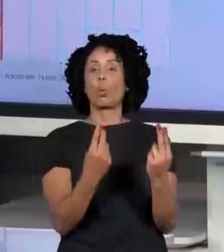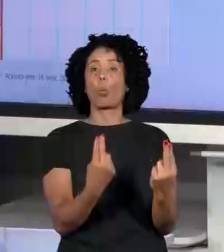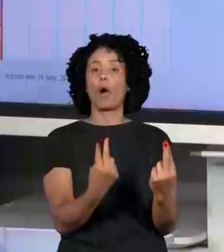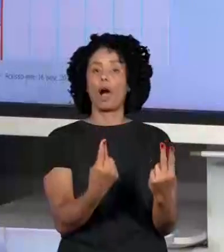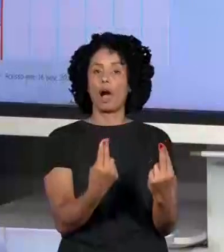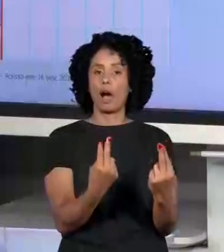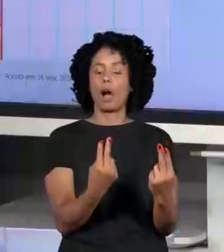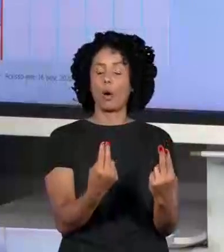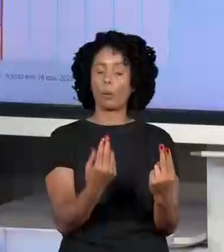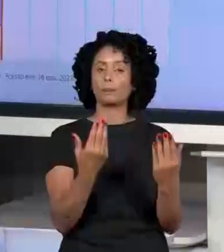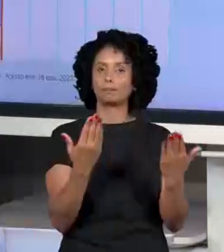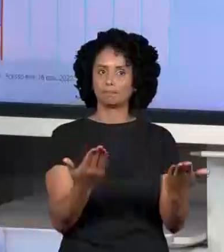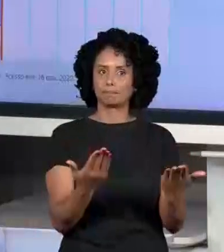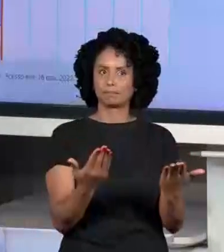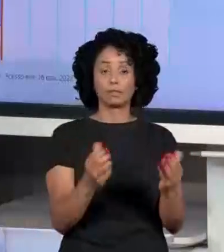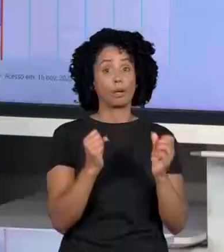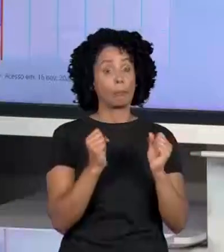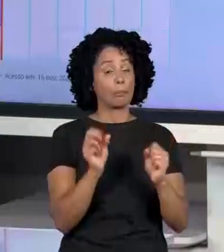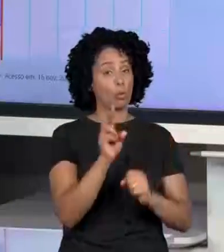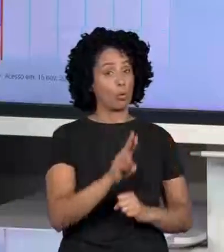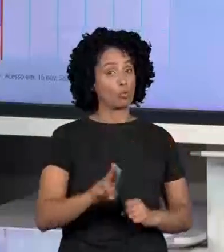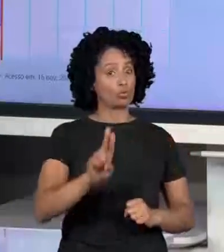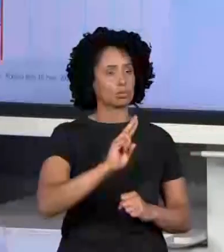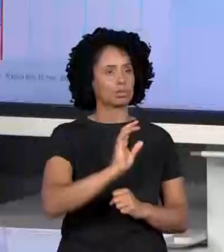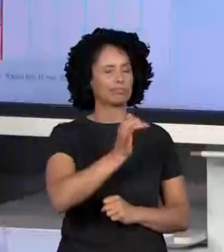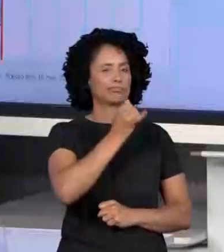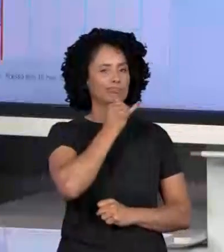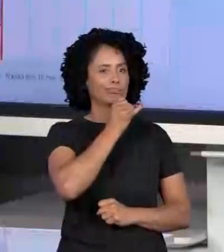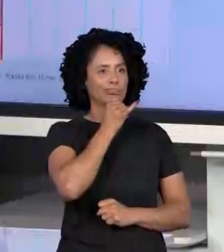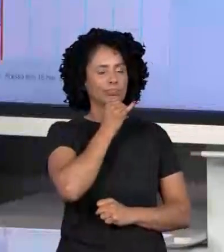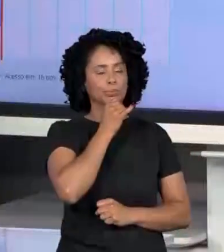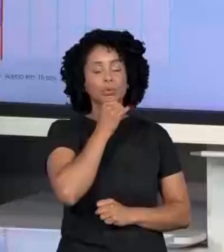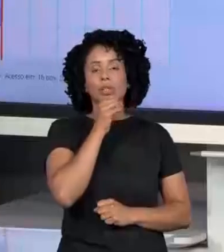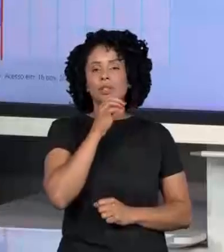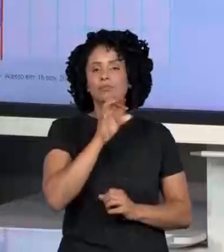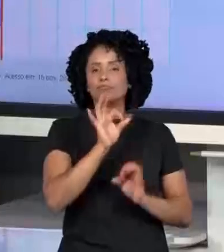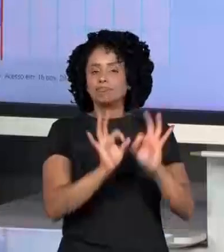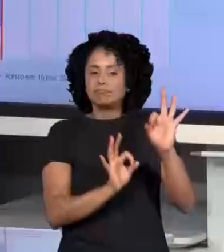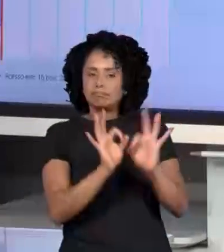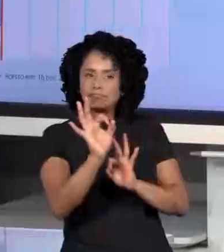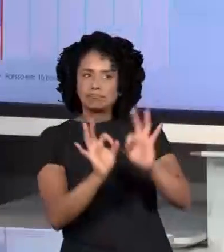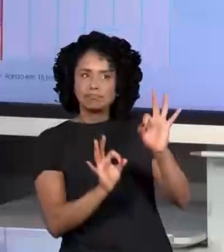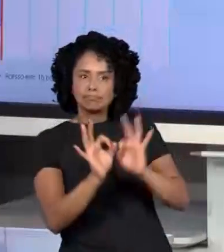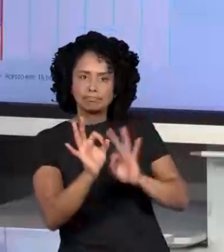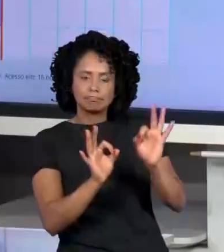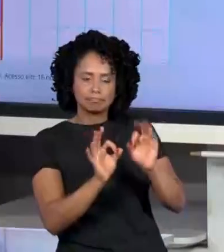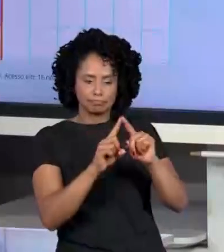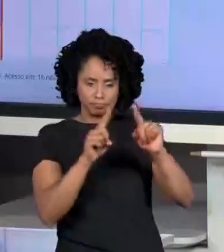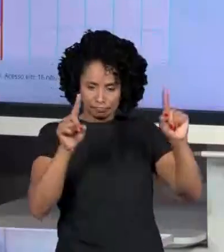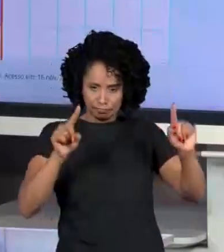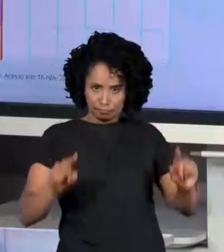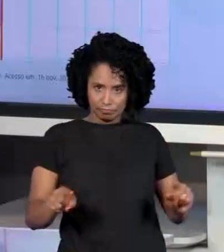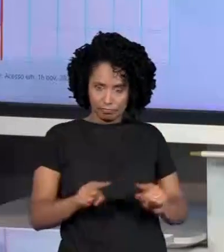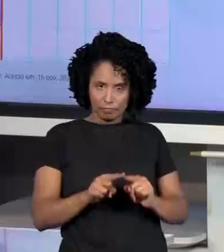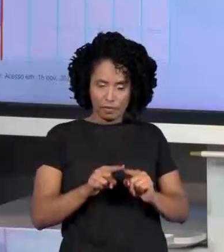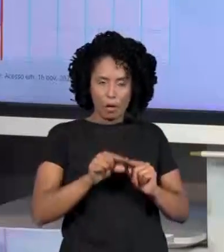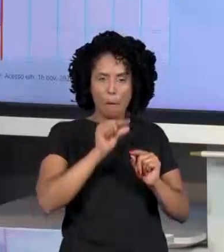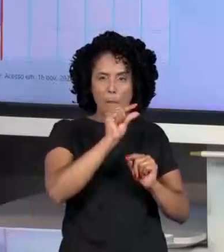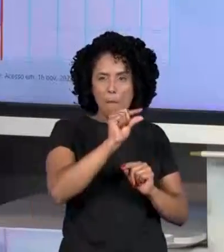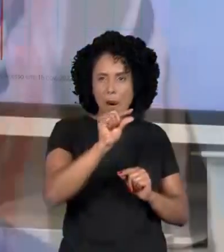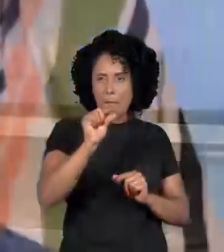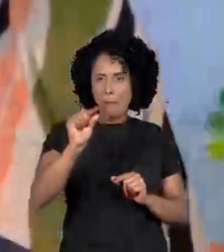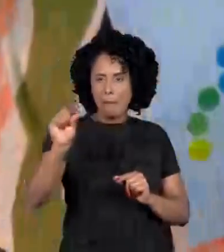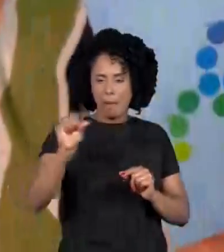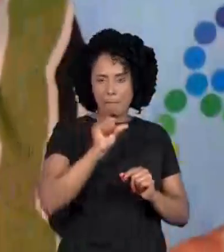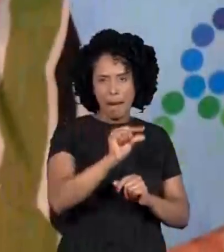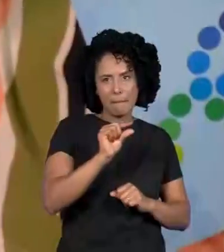é? A gente pode utilizar, por exemplo, o geoplano para fazer essa atividade. Geoplano é esse instrumento aqui, que é uma tábua